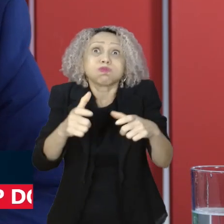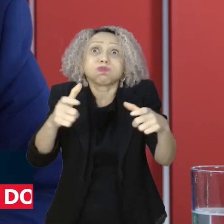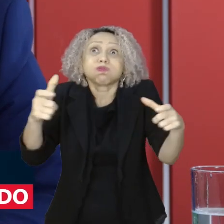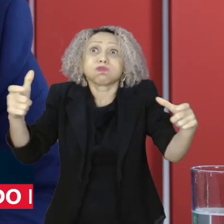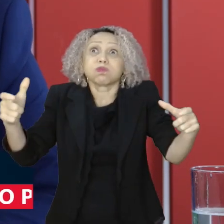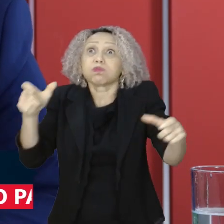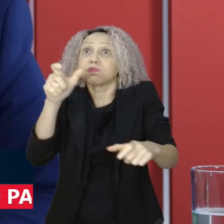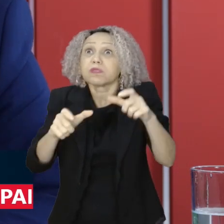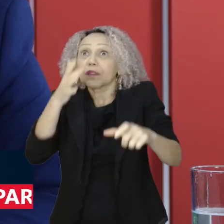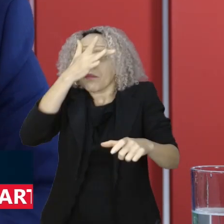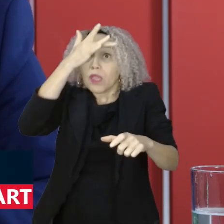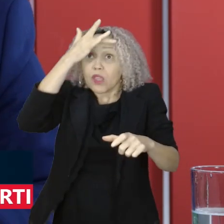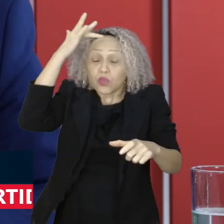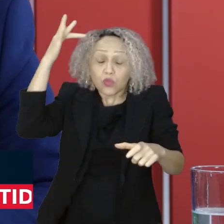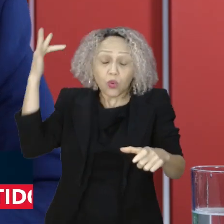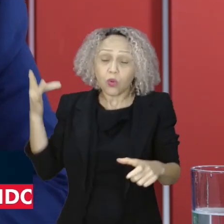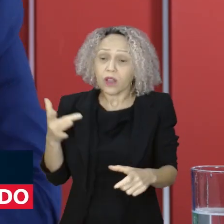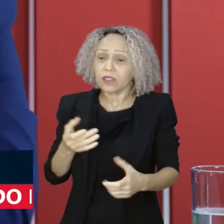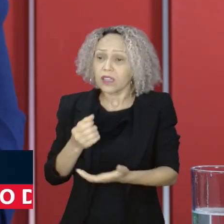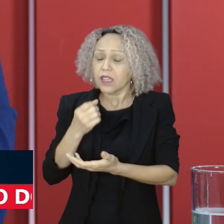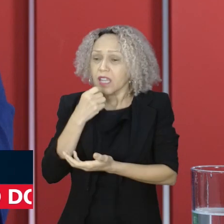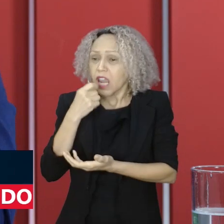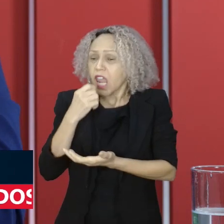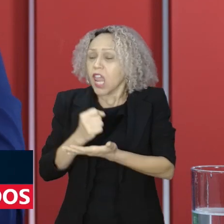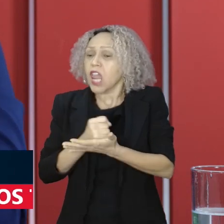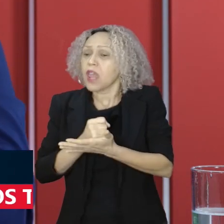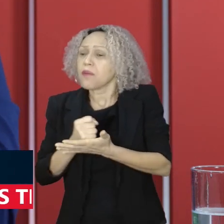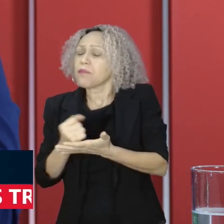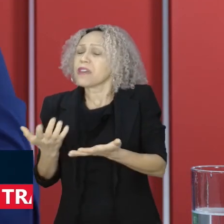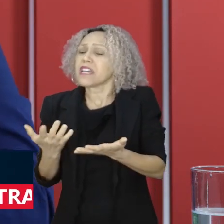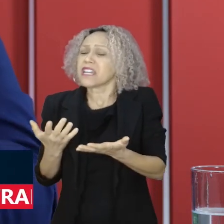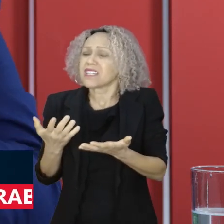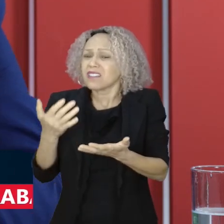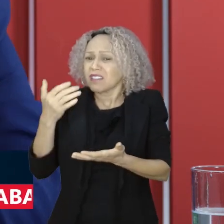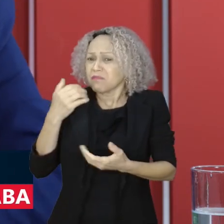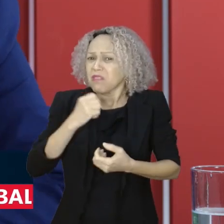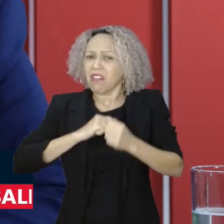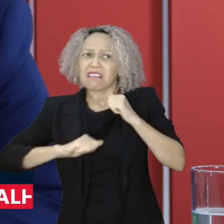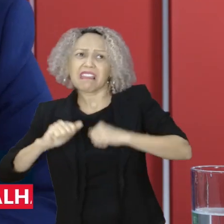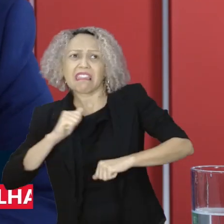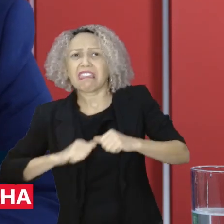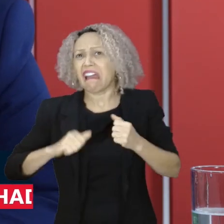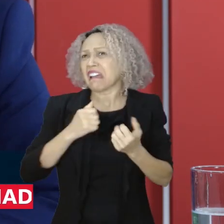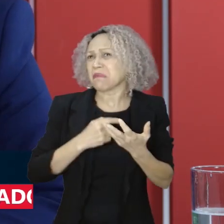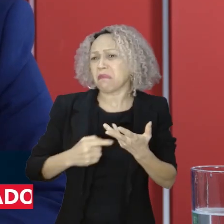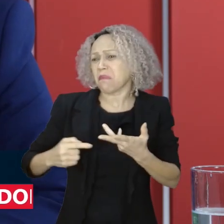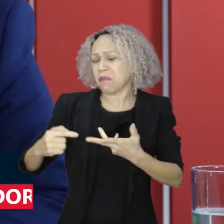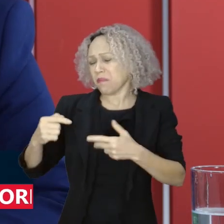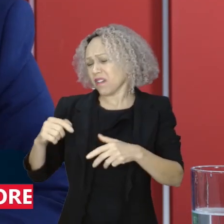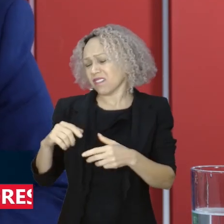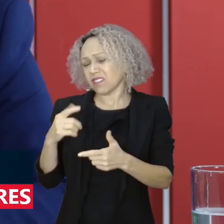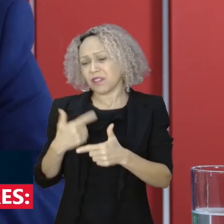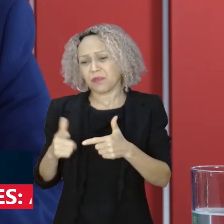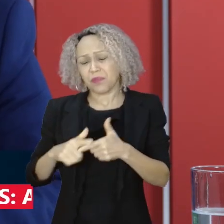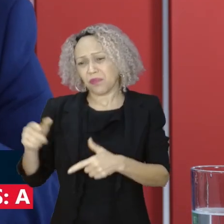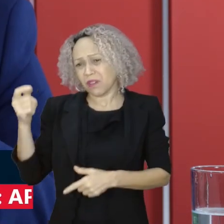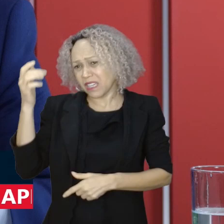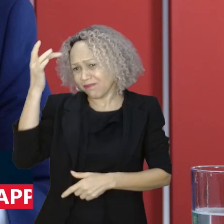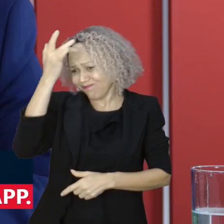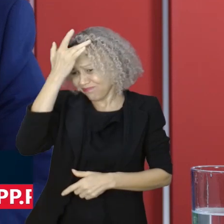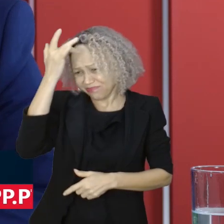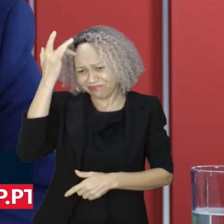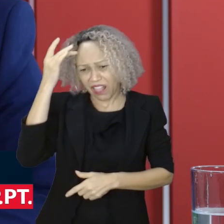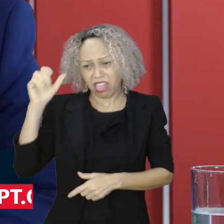disso é pela falta de acesso, tanto de oportunidades de esperança, mas também pela falta de oportunidades de lazer nas